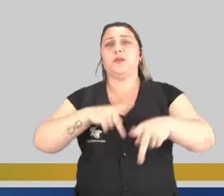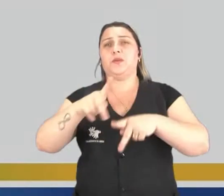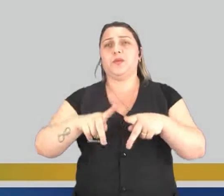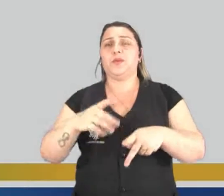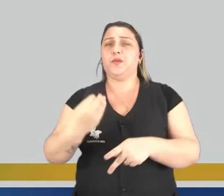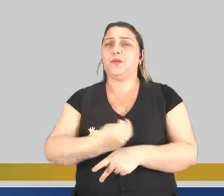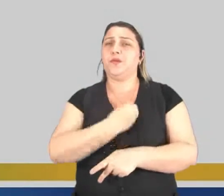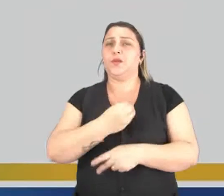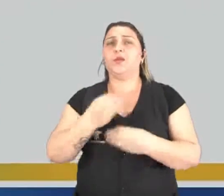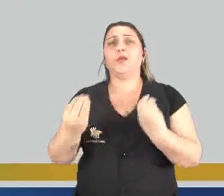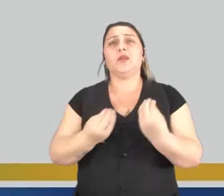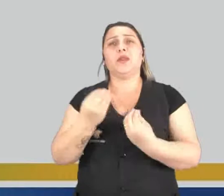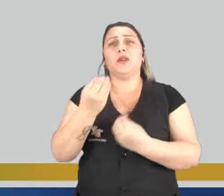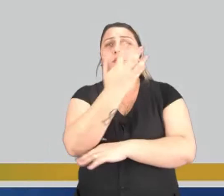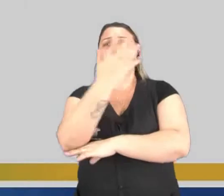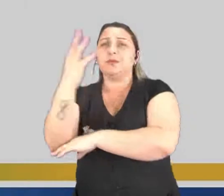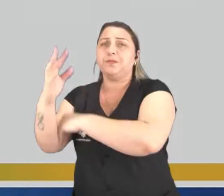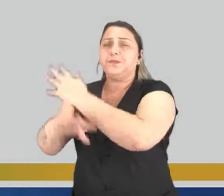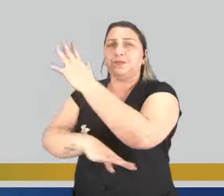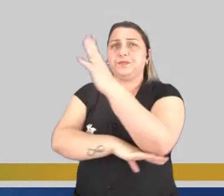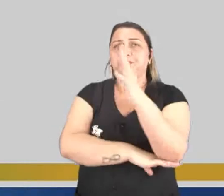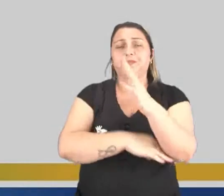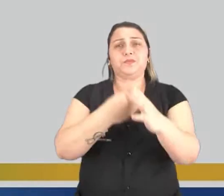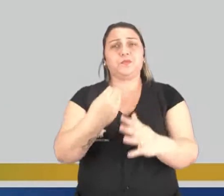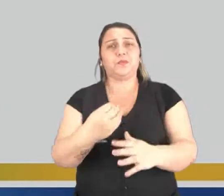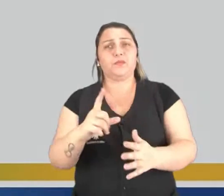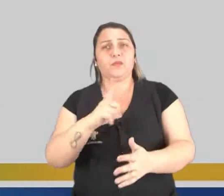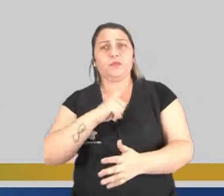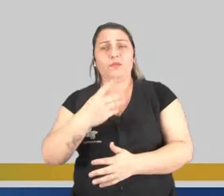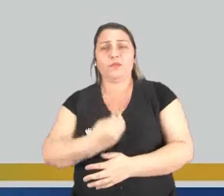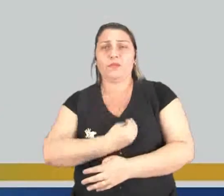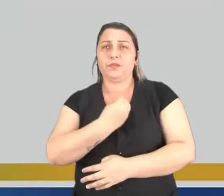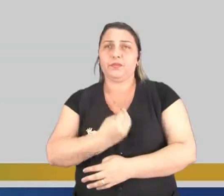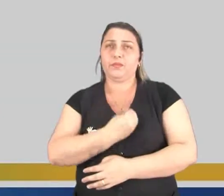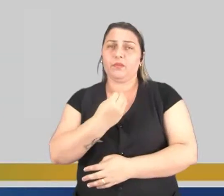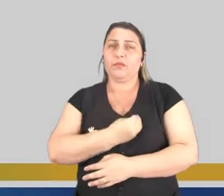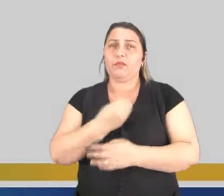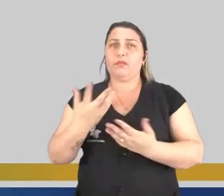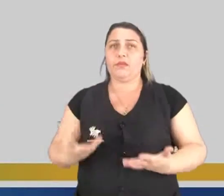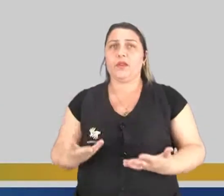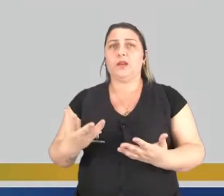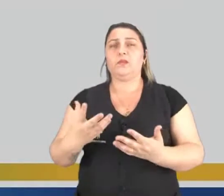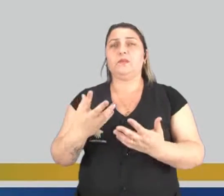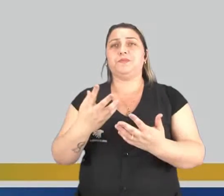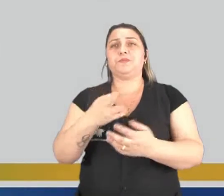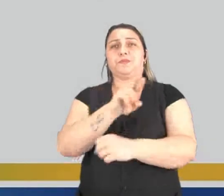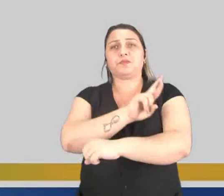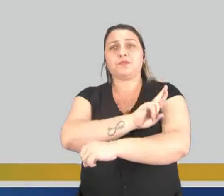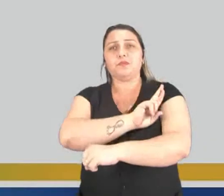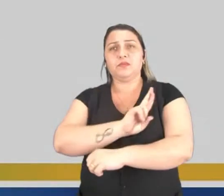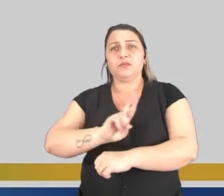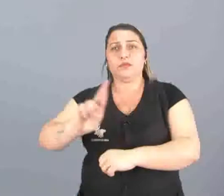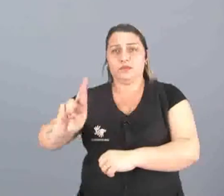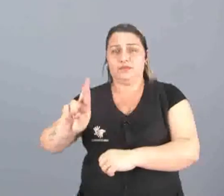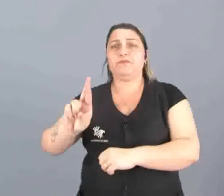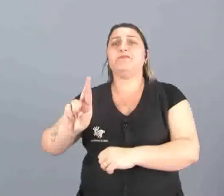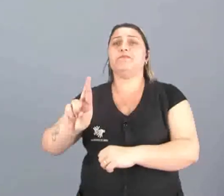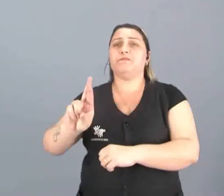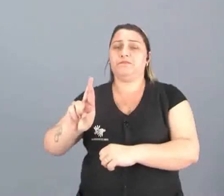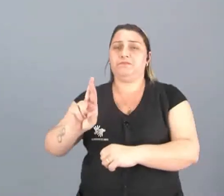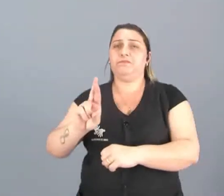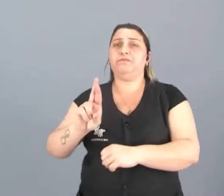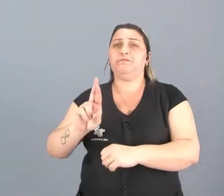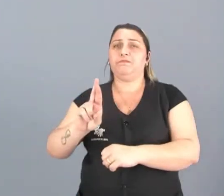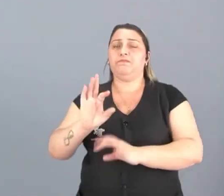eles viviam do quê? Do meio ambiente, Havia a presença aí de crenças religiosas, o meio mítico religioso